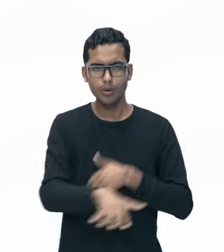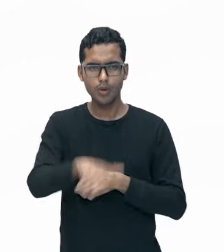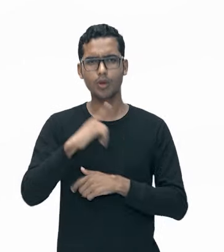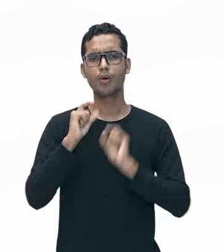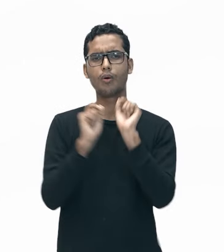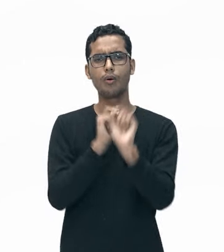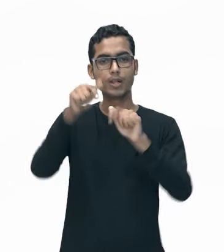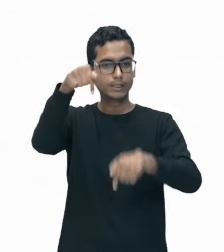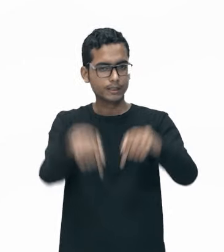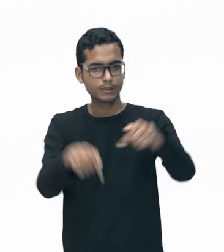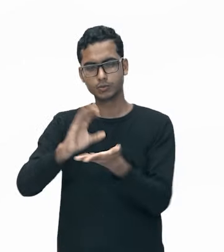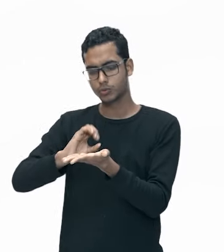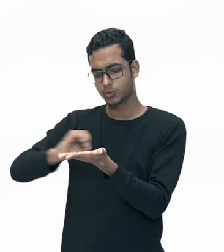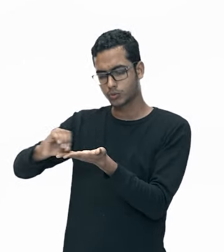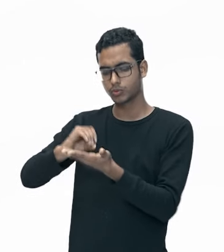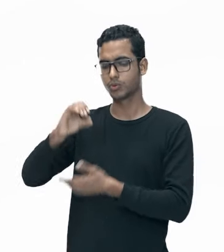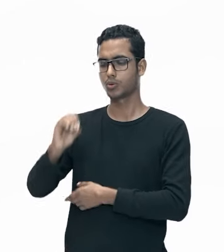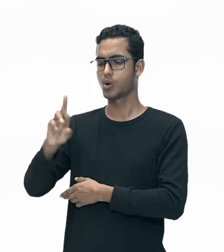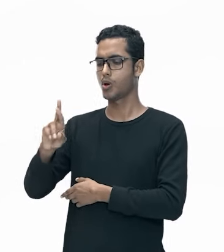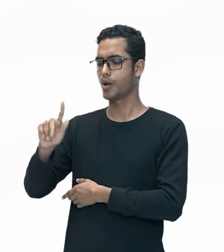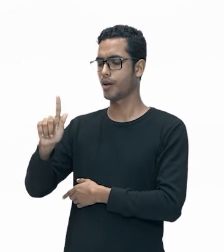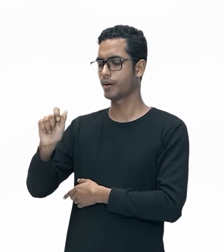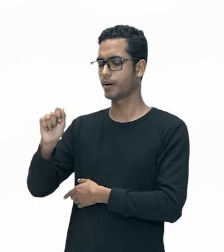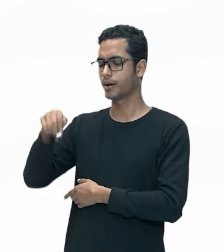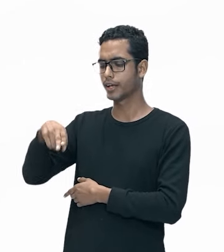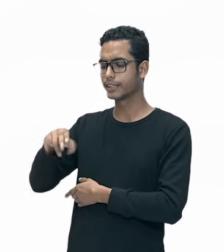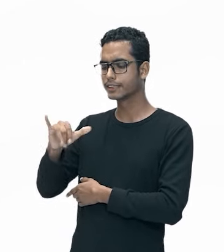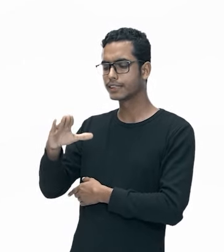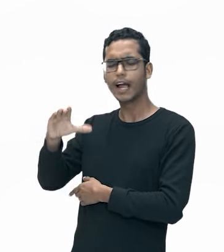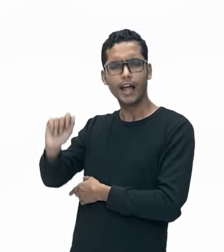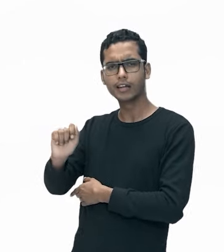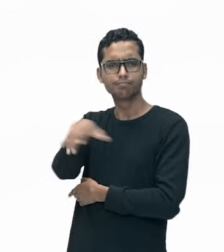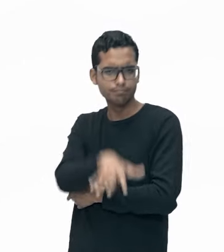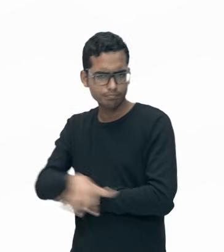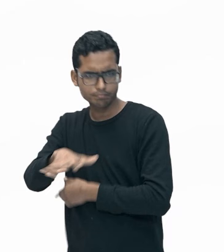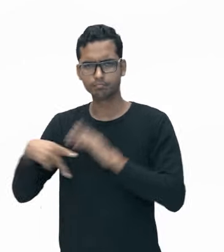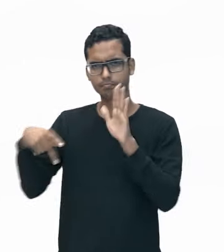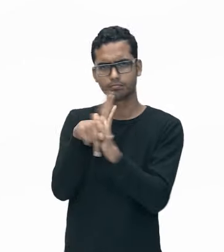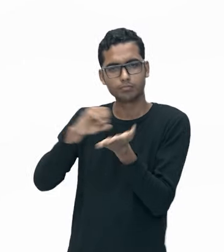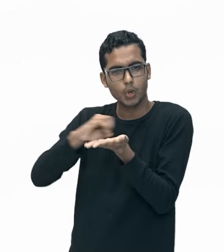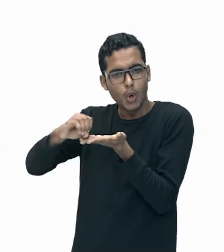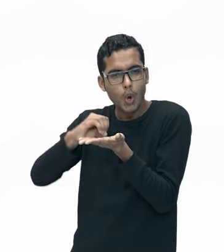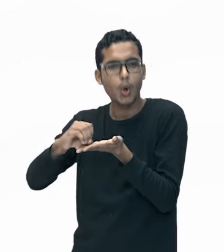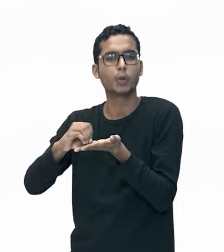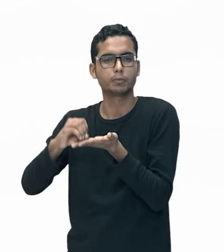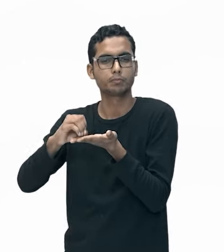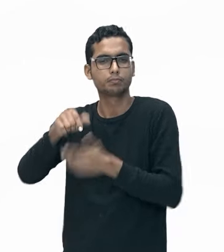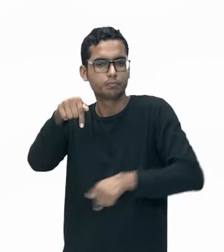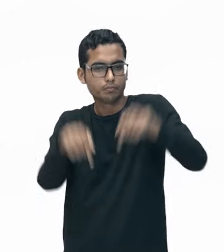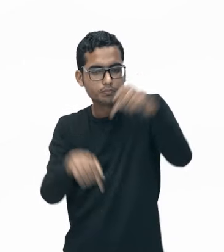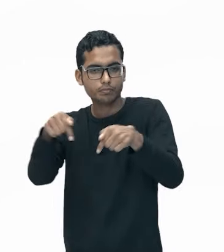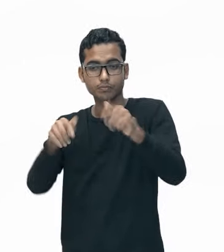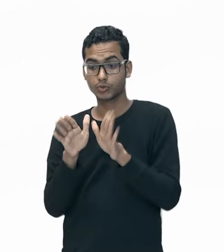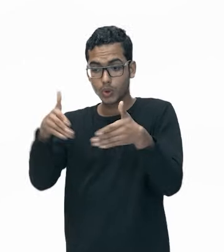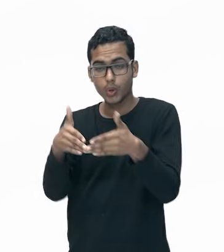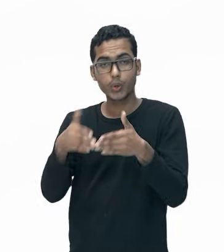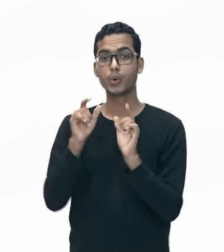química orgânica né e é uma parte da química uma das várias partes da química mas é aquela que